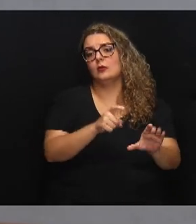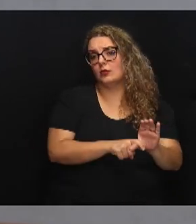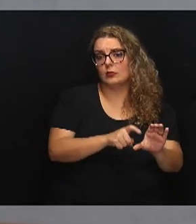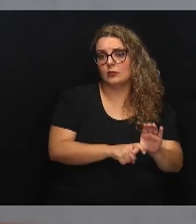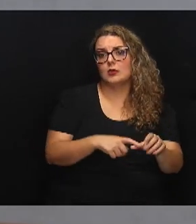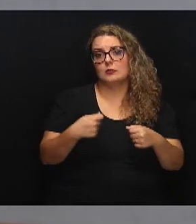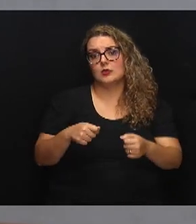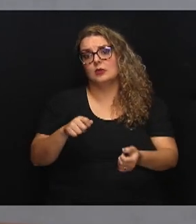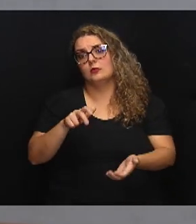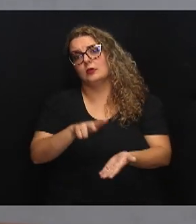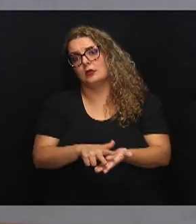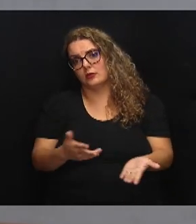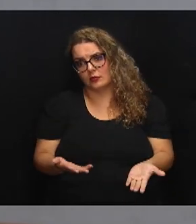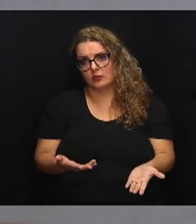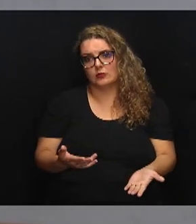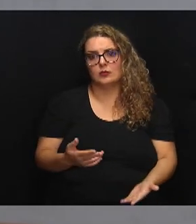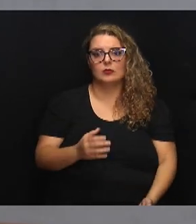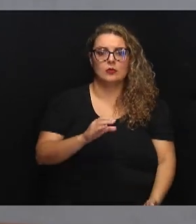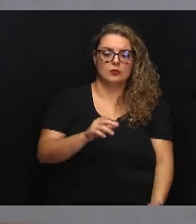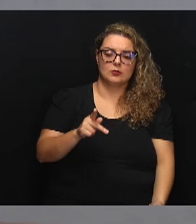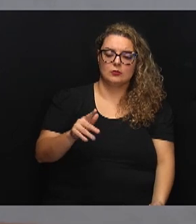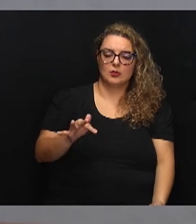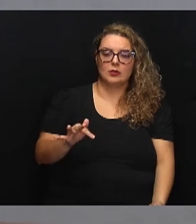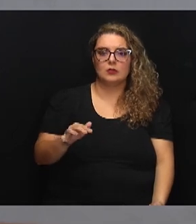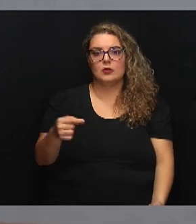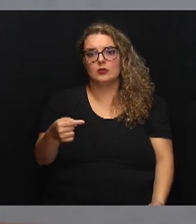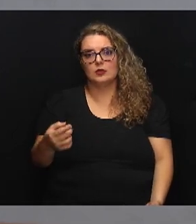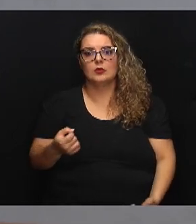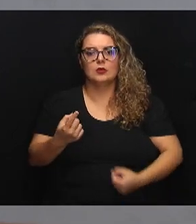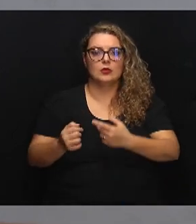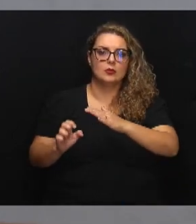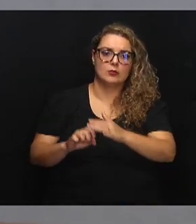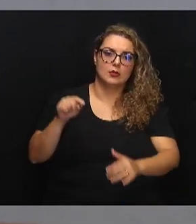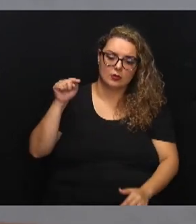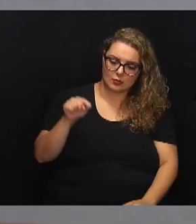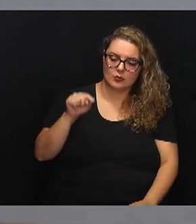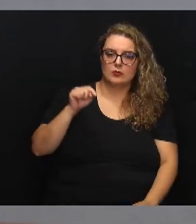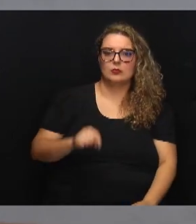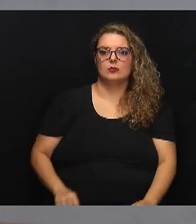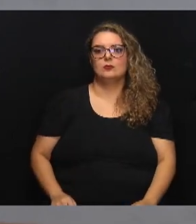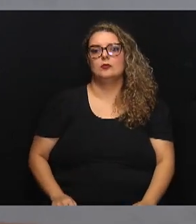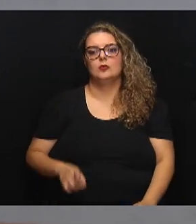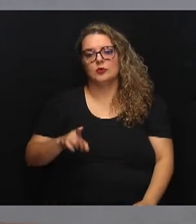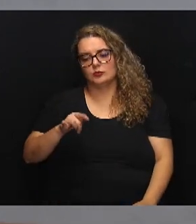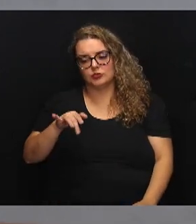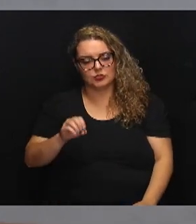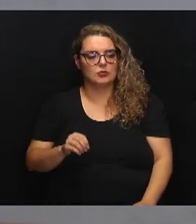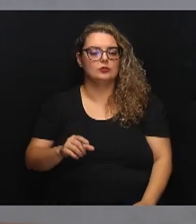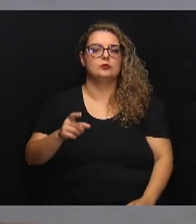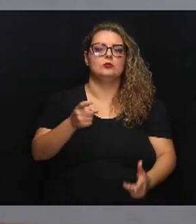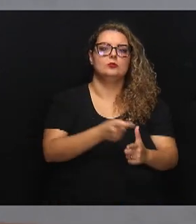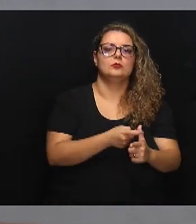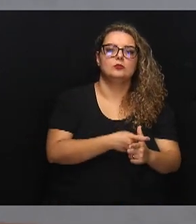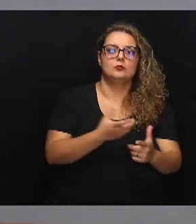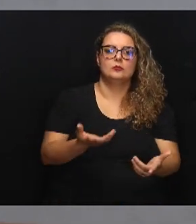E por isso eu estou com o CPF negativado, porque alguma empresa disse, olha, o Diego deve, então toma